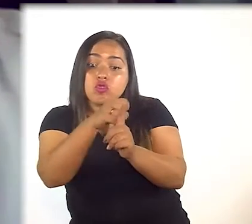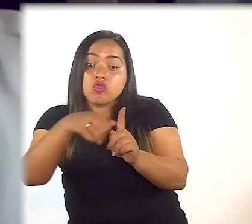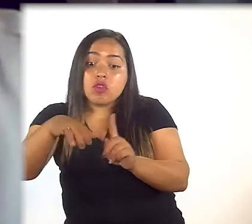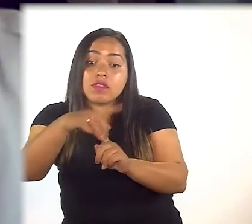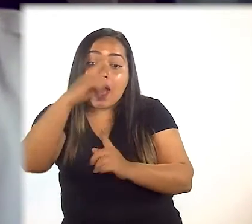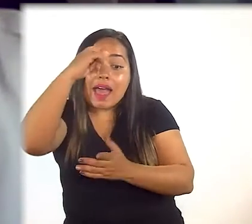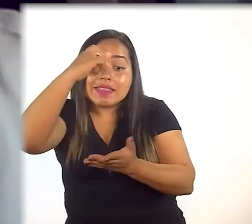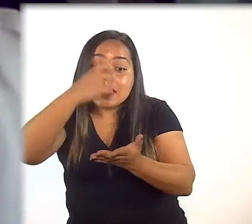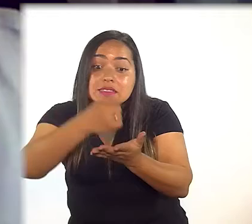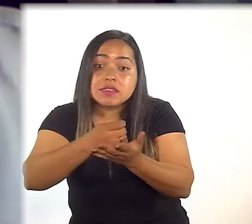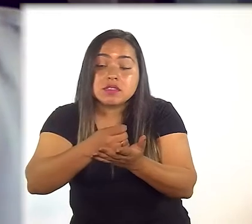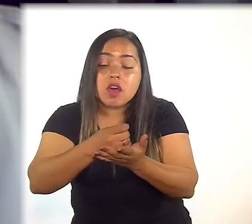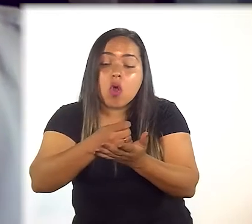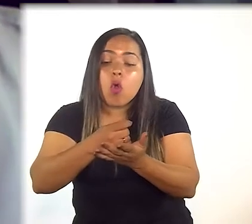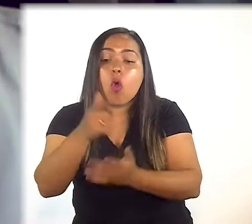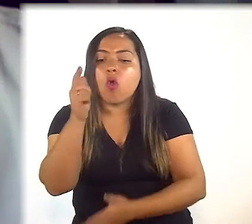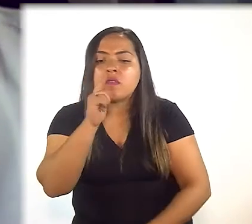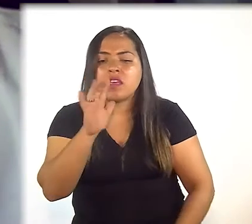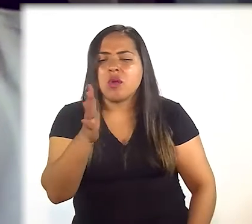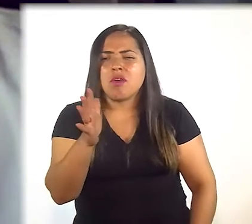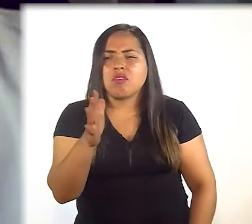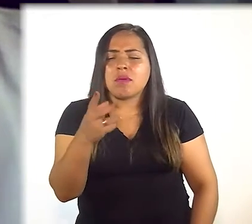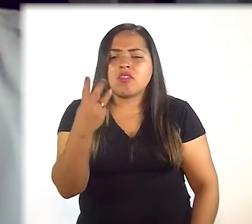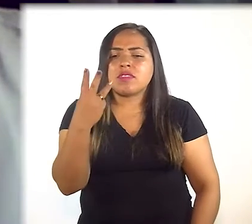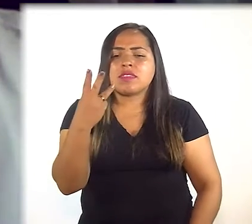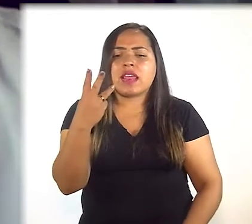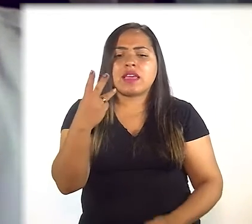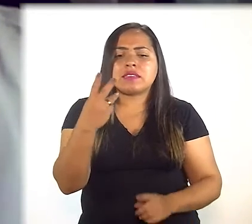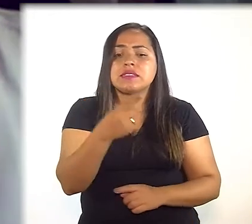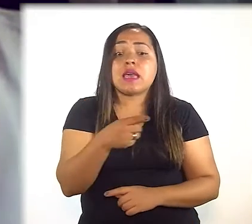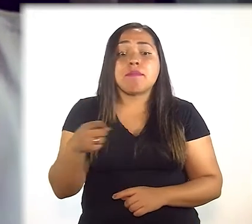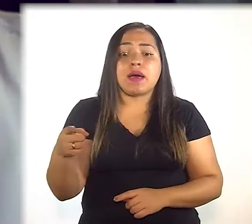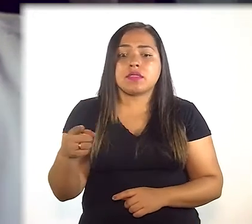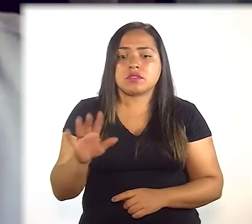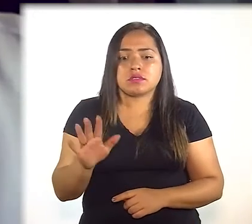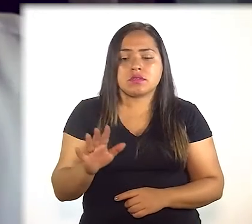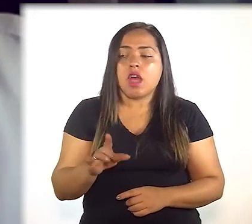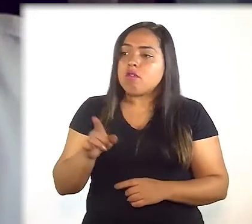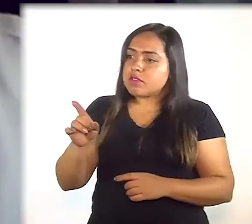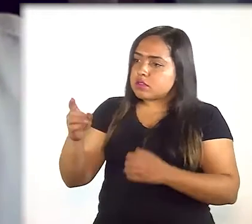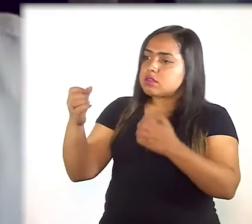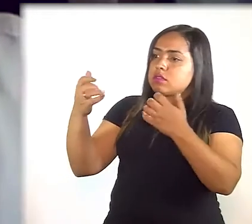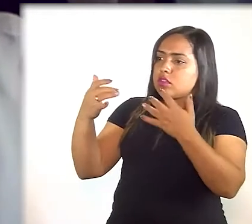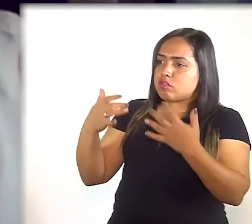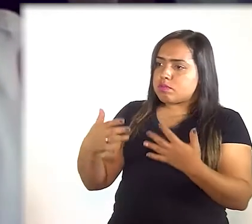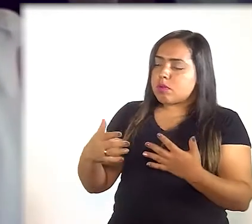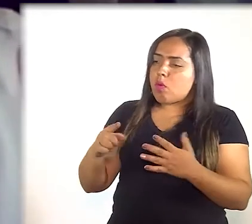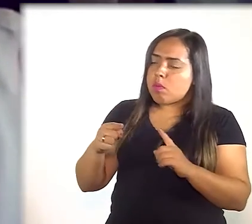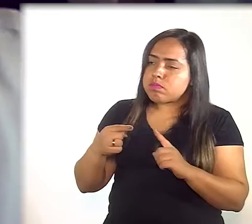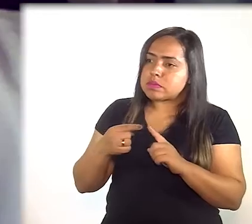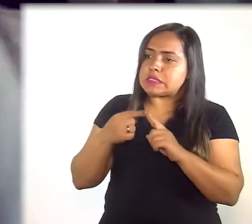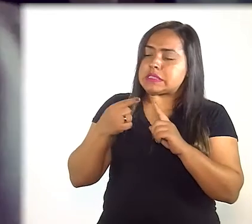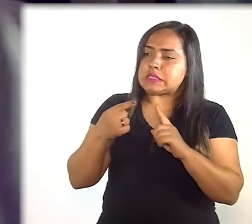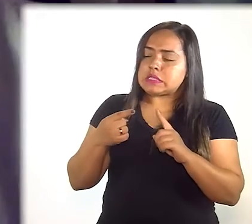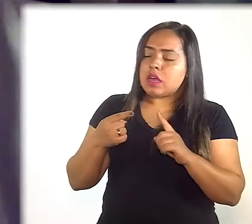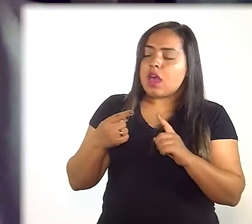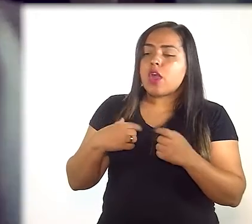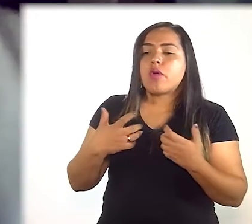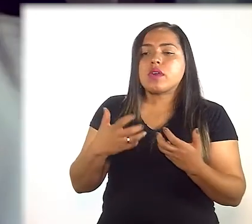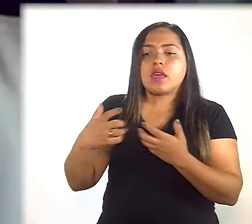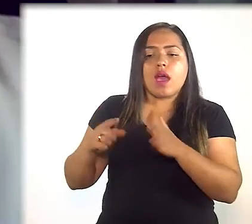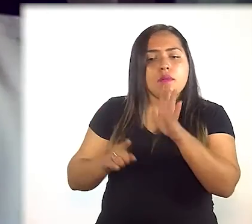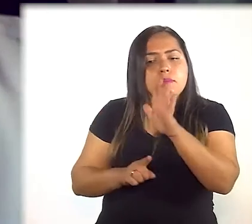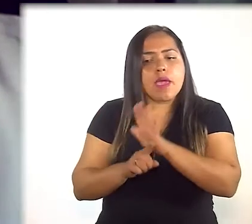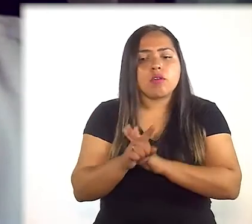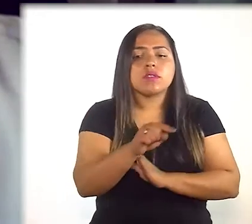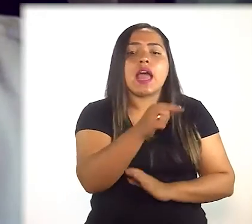ouvir, o marido não conseguiu, fez um estudo social e a decisão saiu agora,